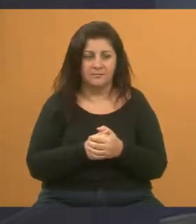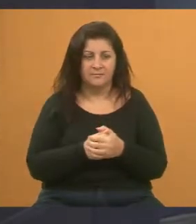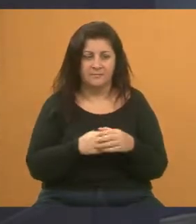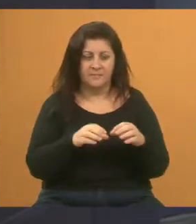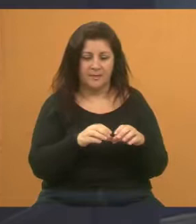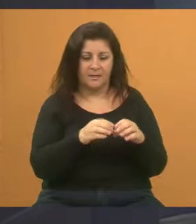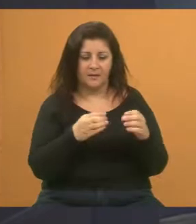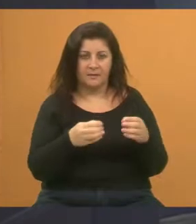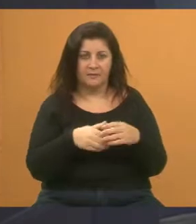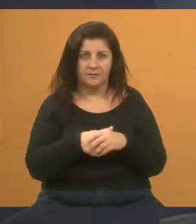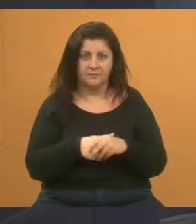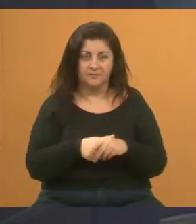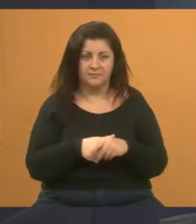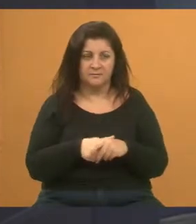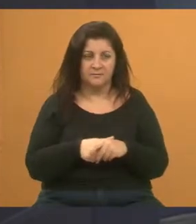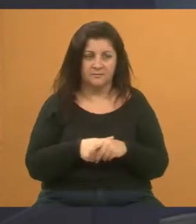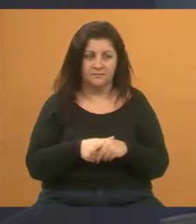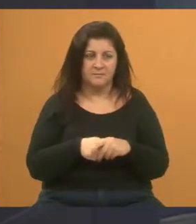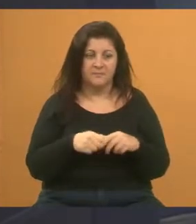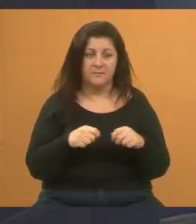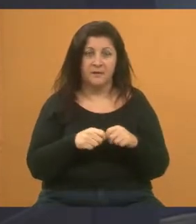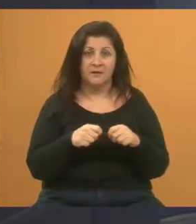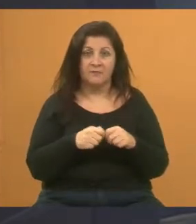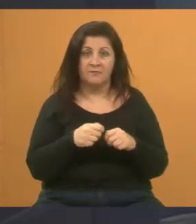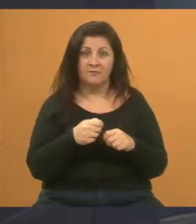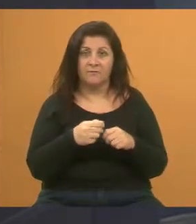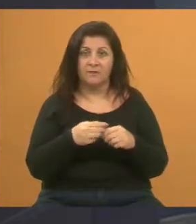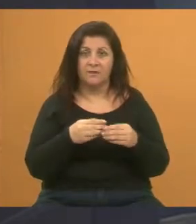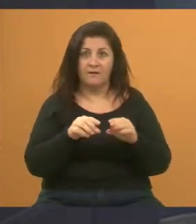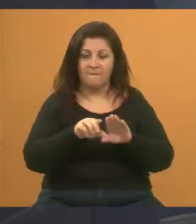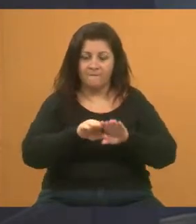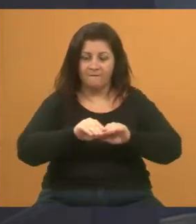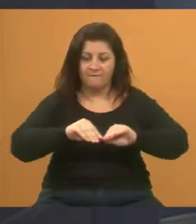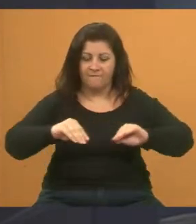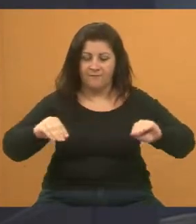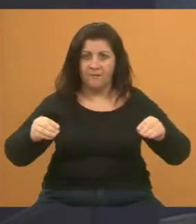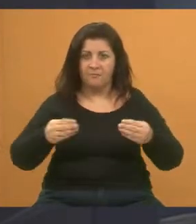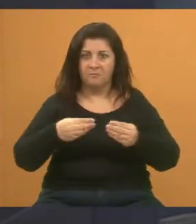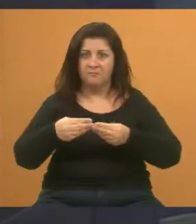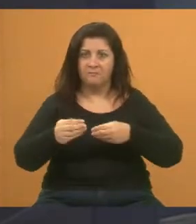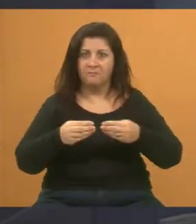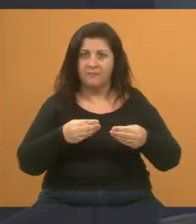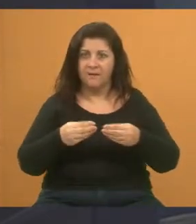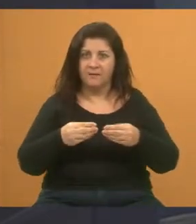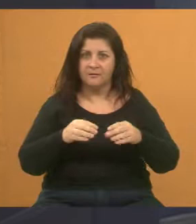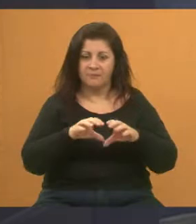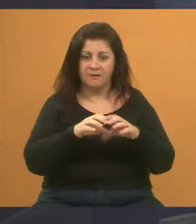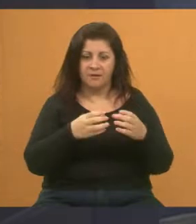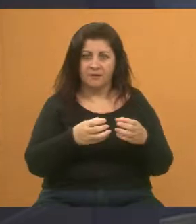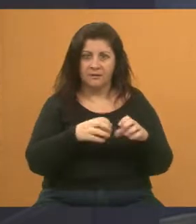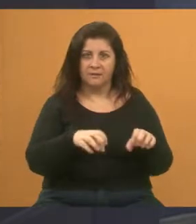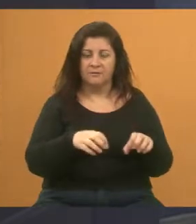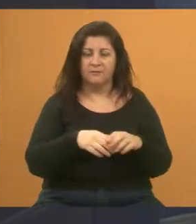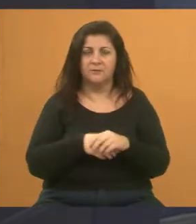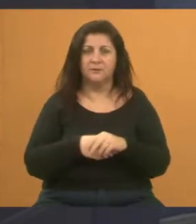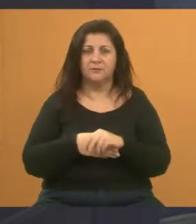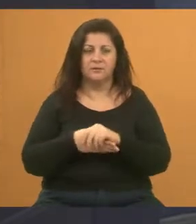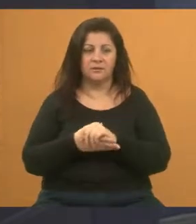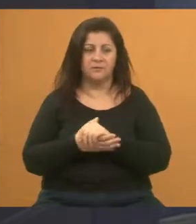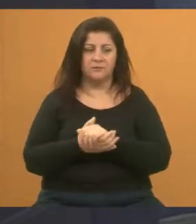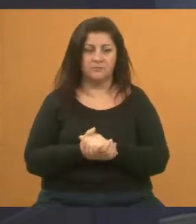ó, ela fez filme plástico com a casca do maracujá. E eles decompõem